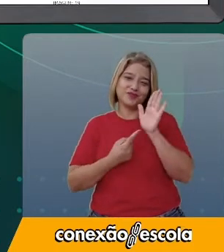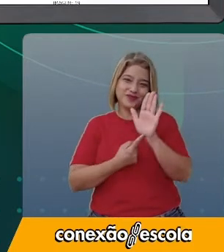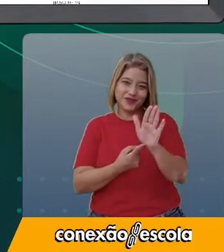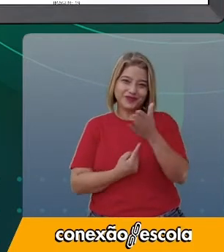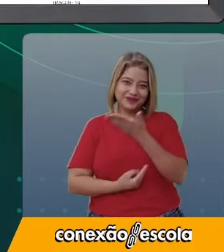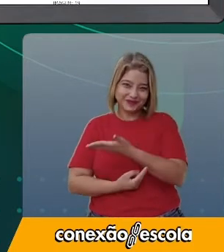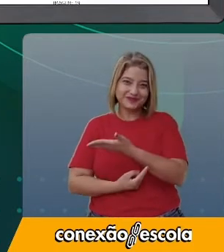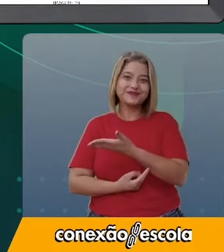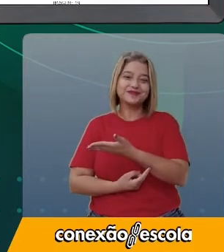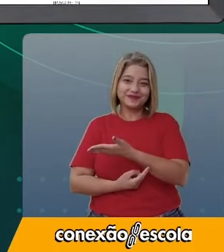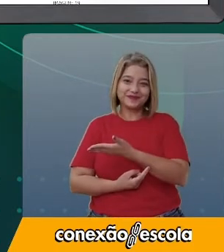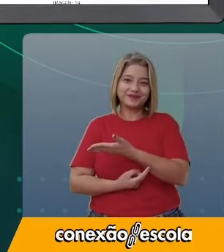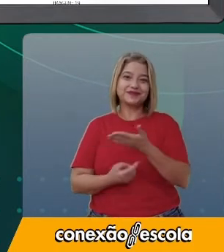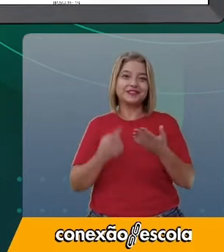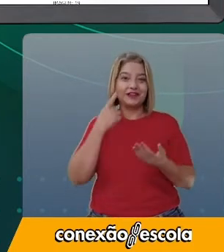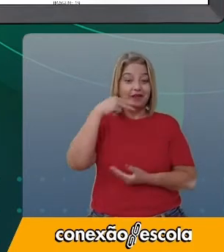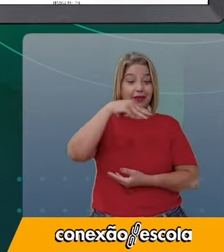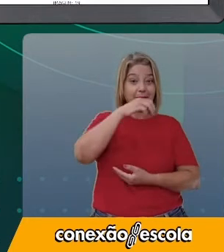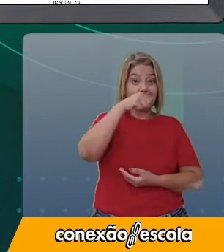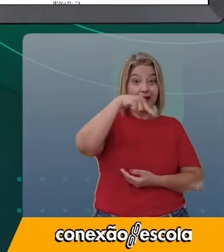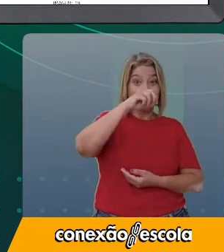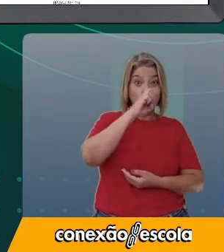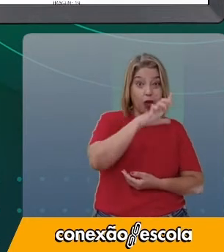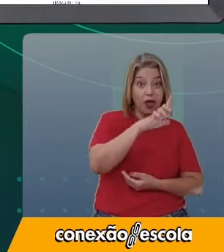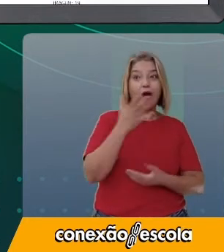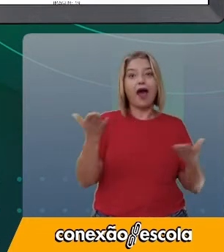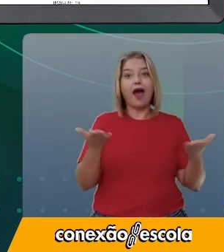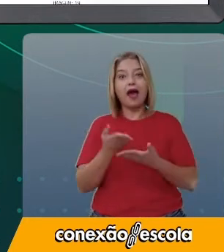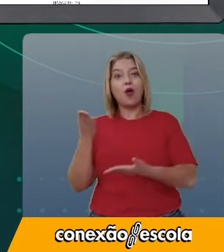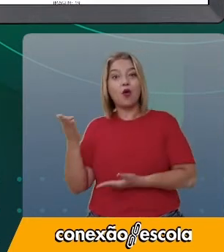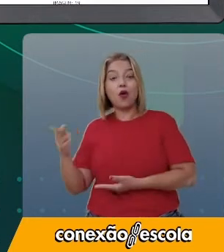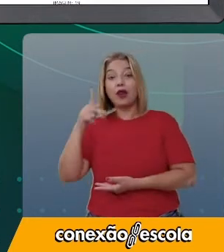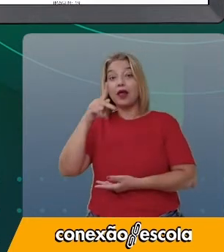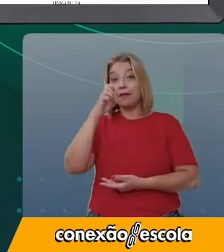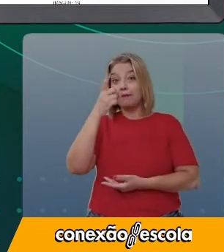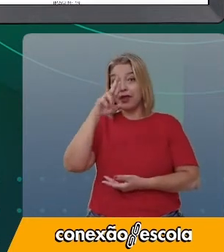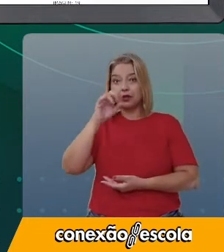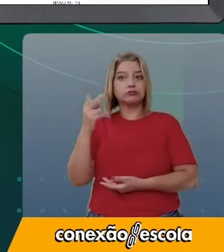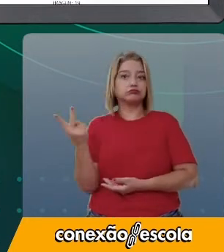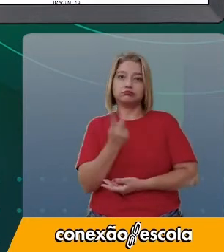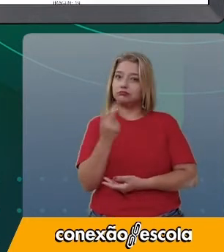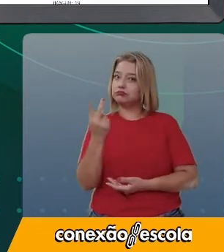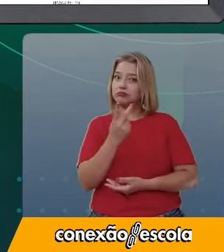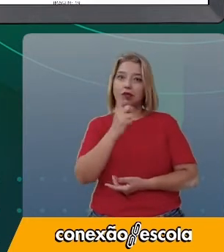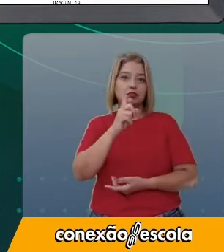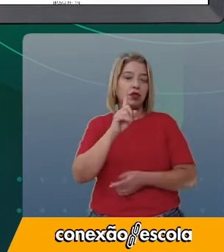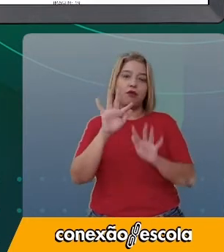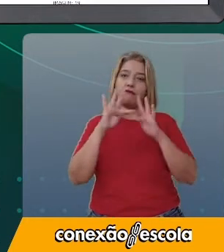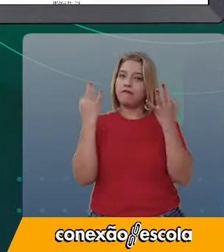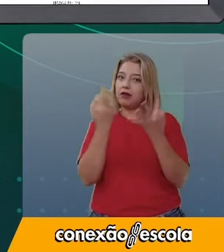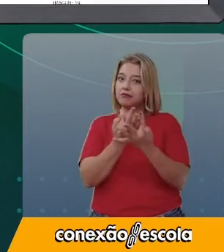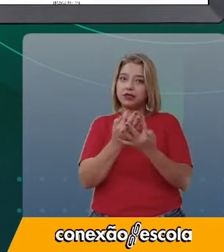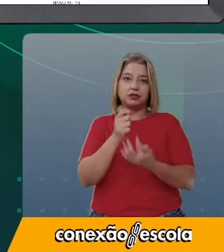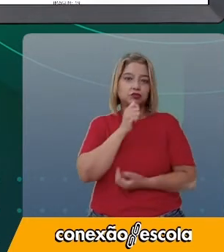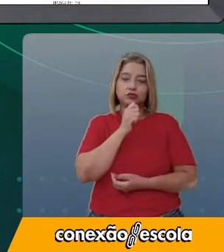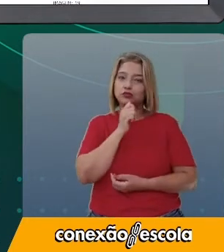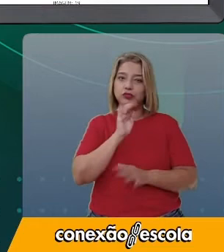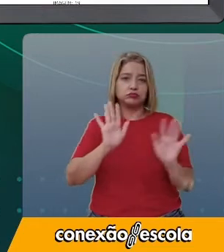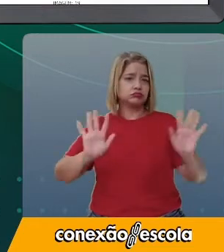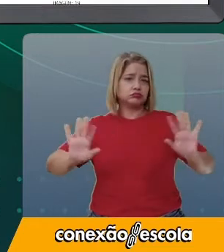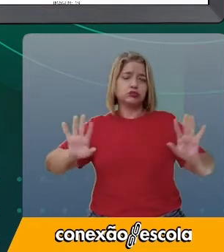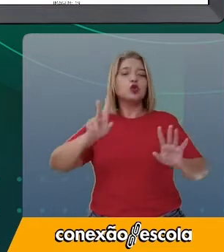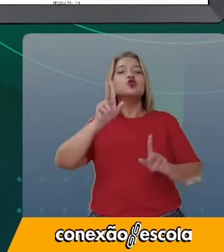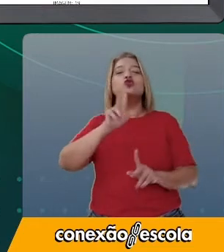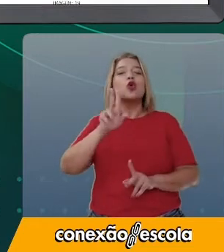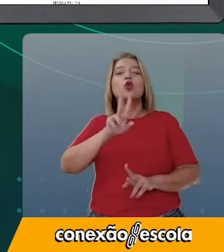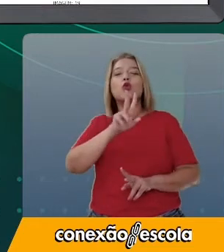Você viu? Manuel Bandeira, agora Pedro Bandeira, eles não têm nada, né, de família, não. Então é só